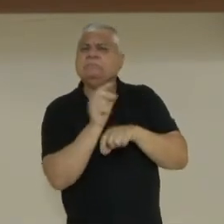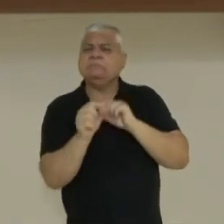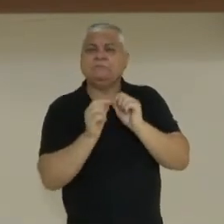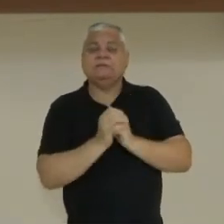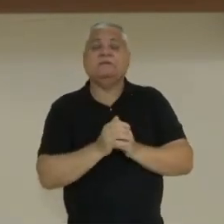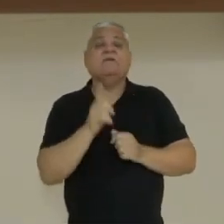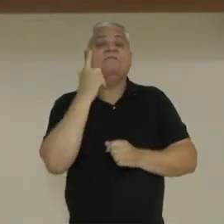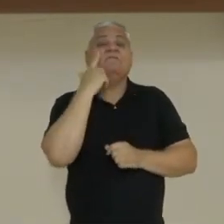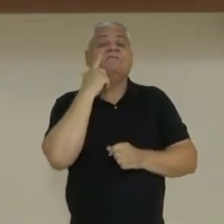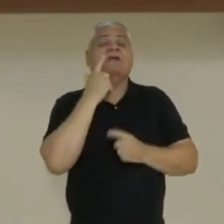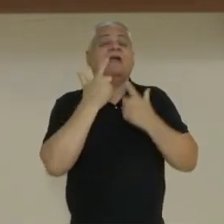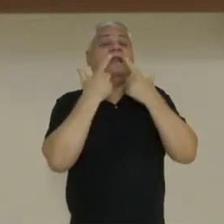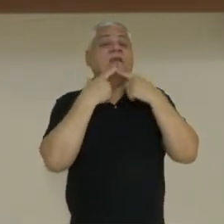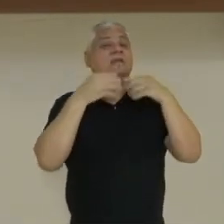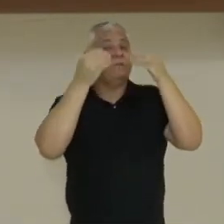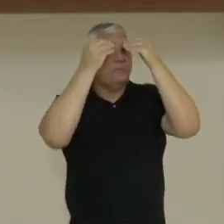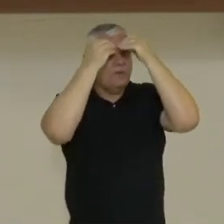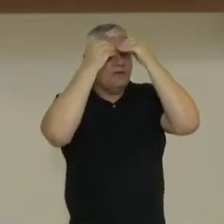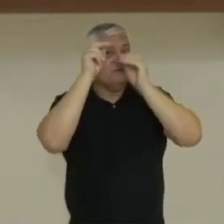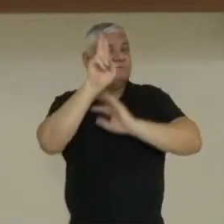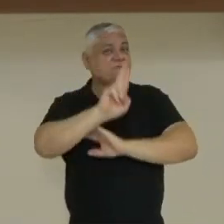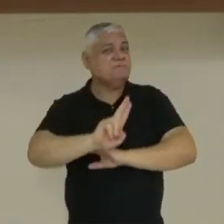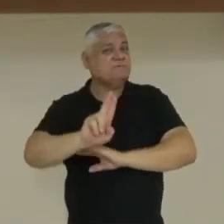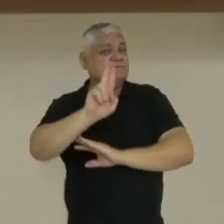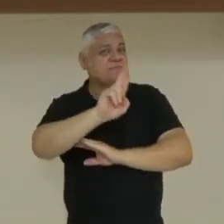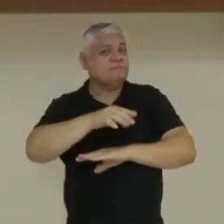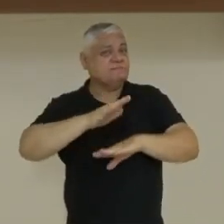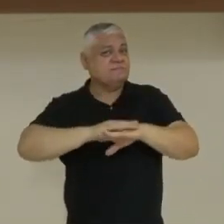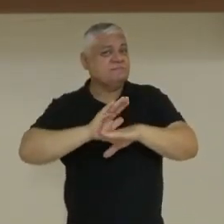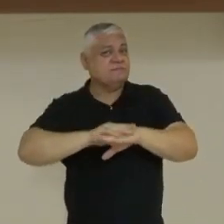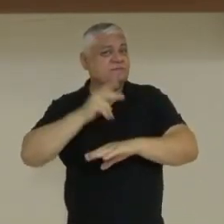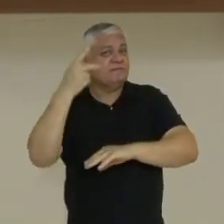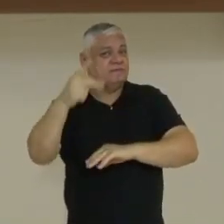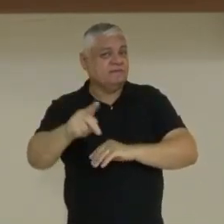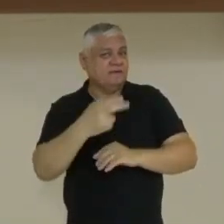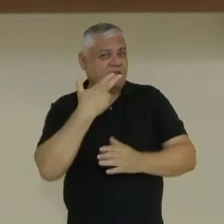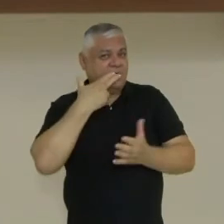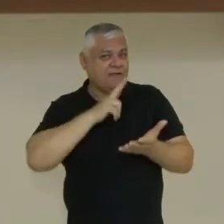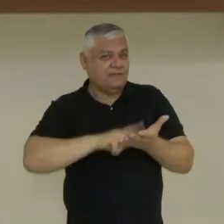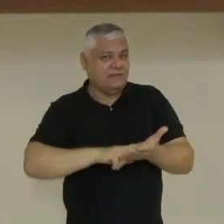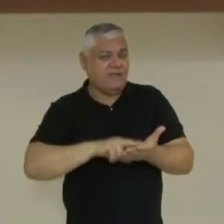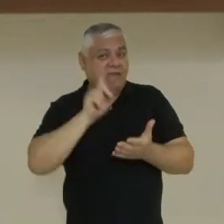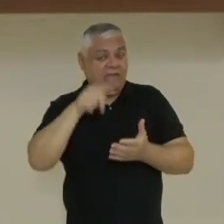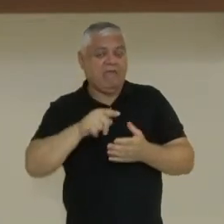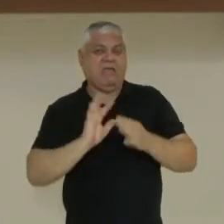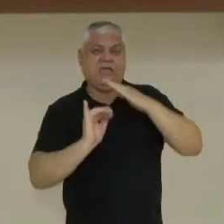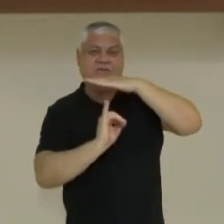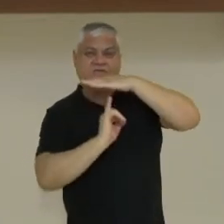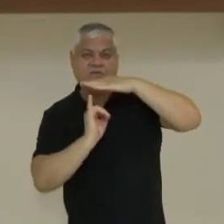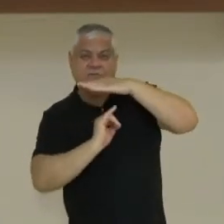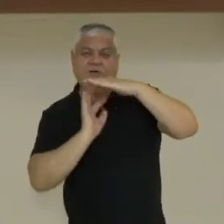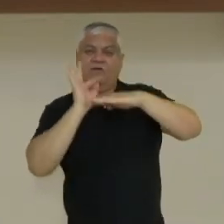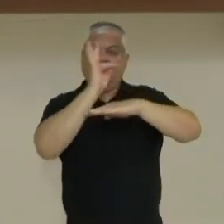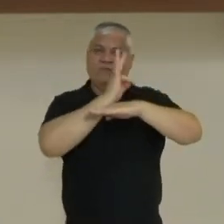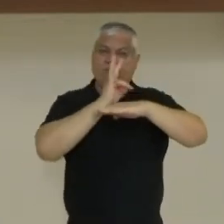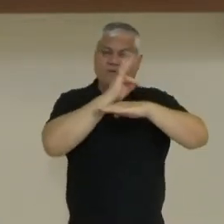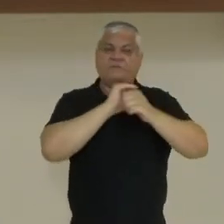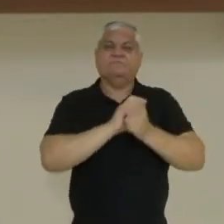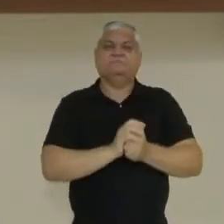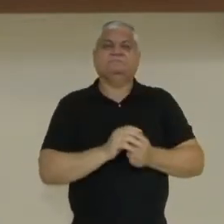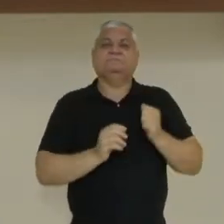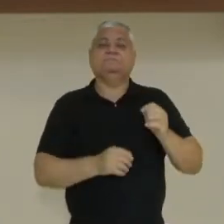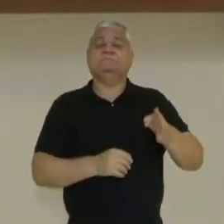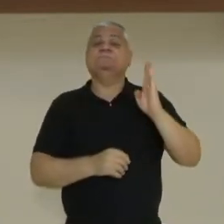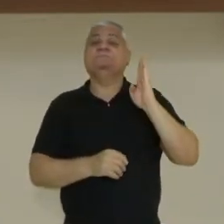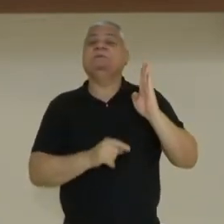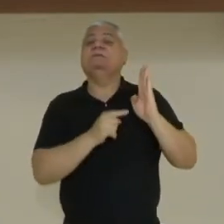a linguagem predominante deste tipo de carta. Se é informal, formal. E na letra